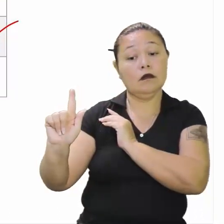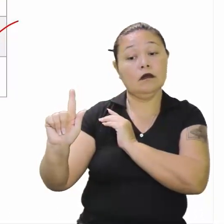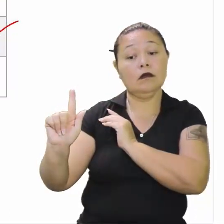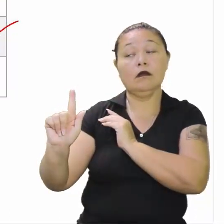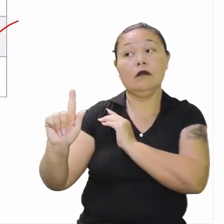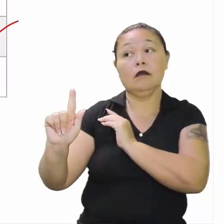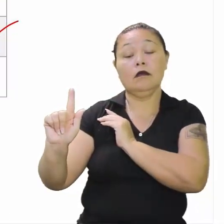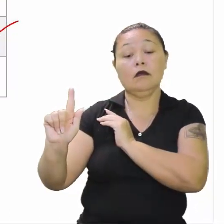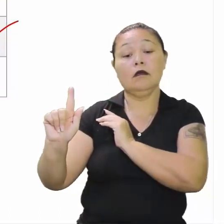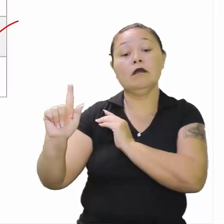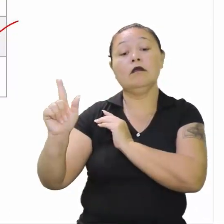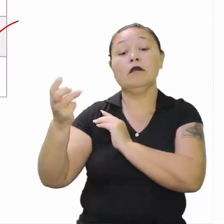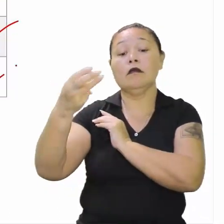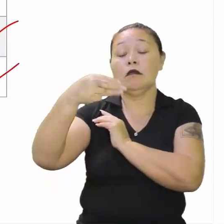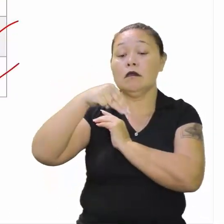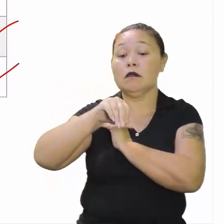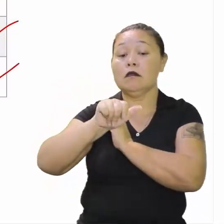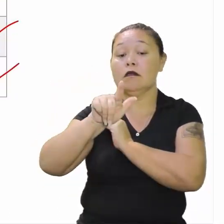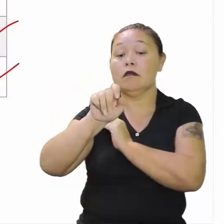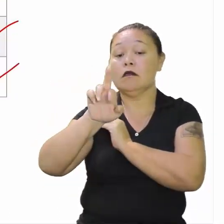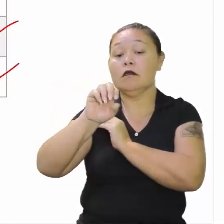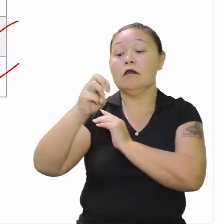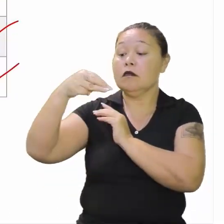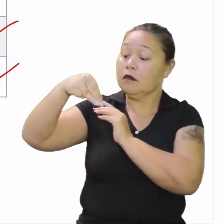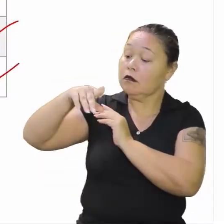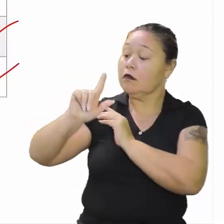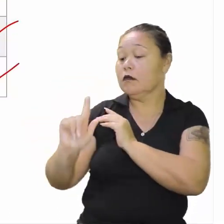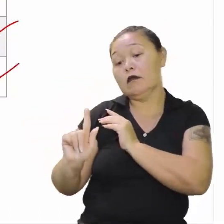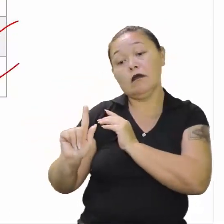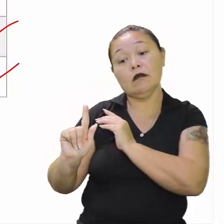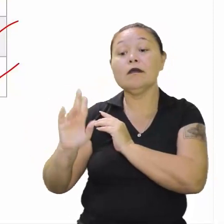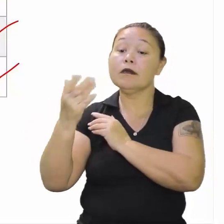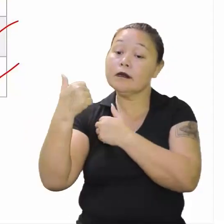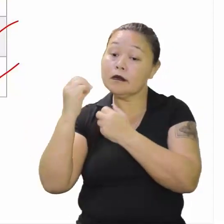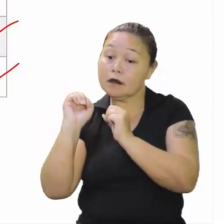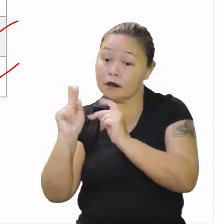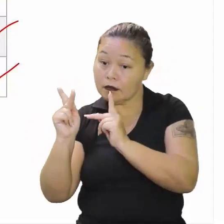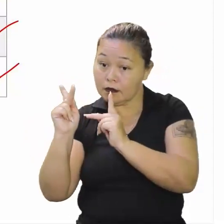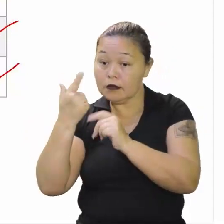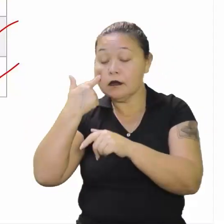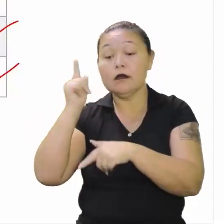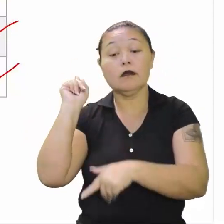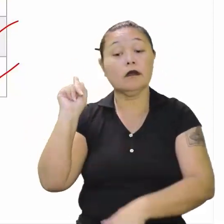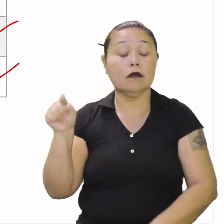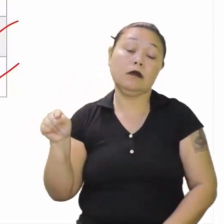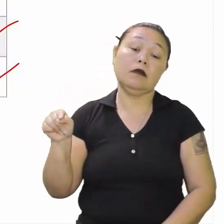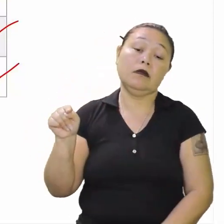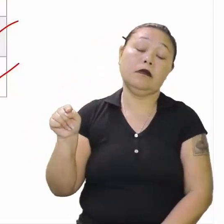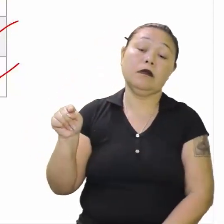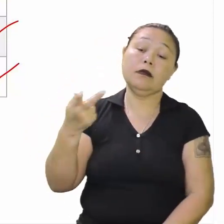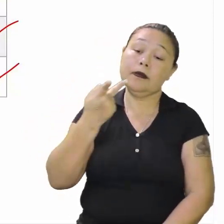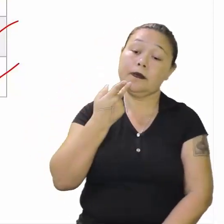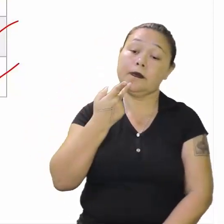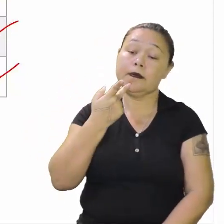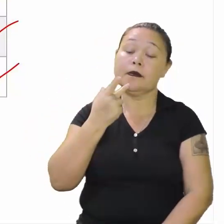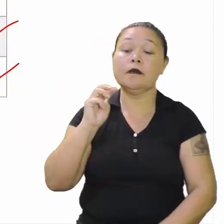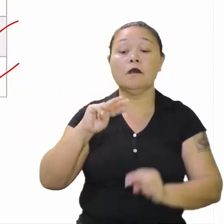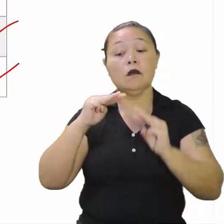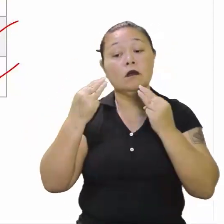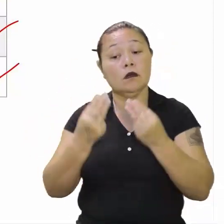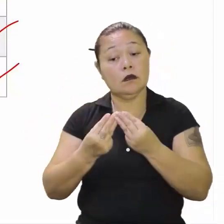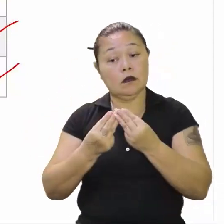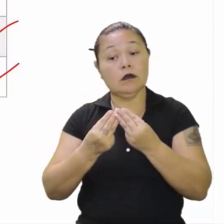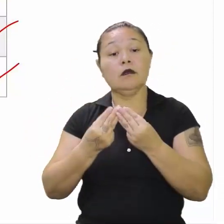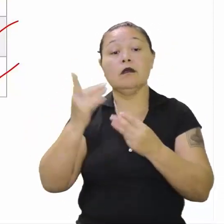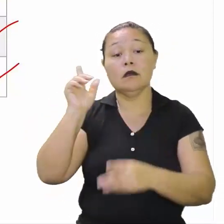minúsculo e miligrama, mg. Ok, meu caro aluno? Então, lembrando que falou em massa é uma